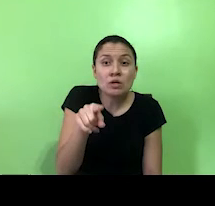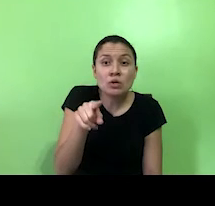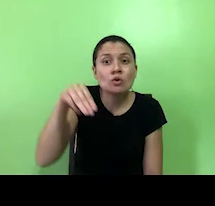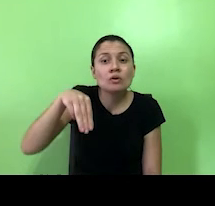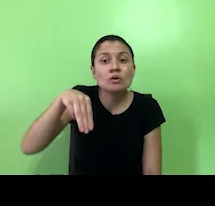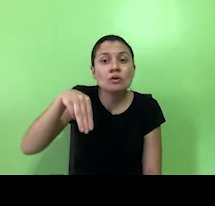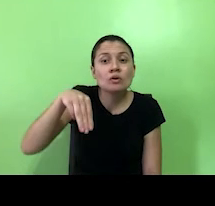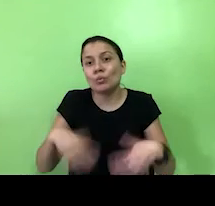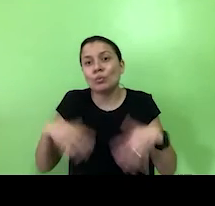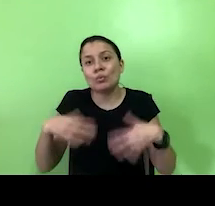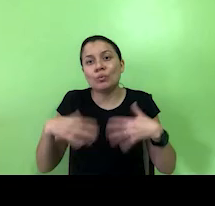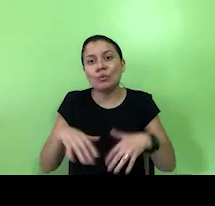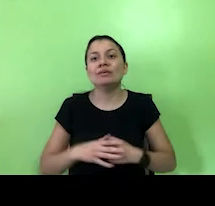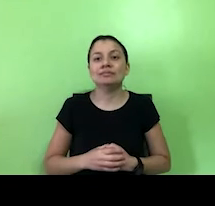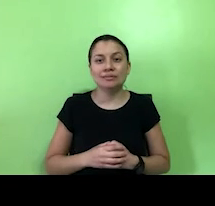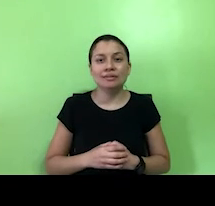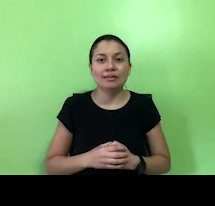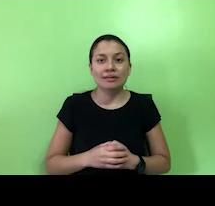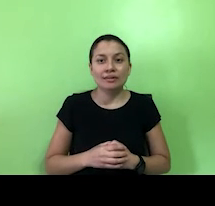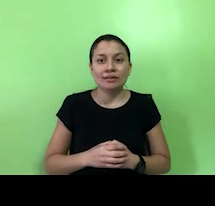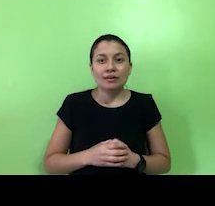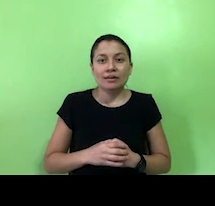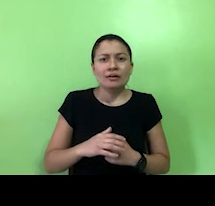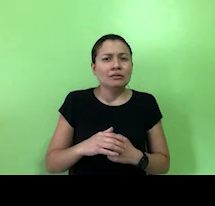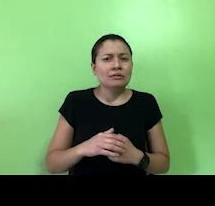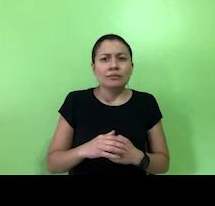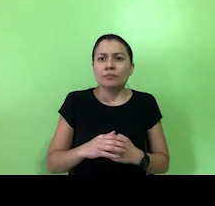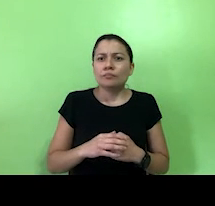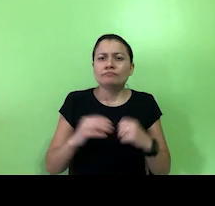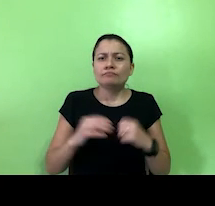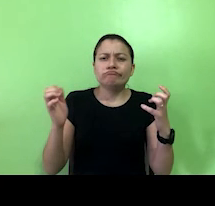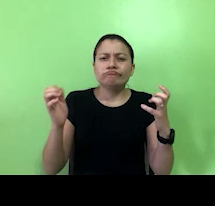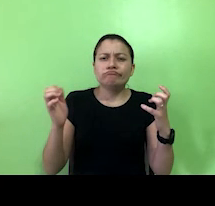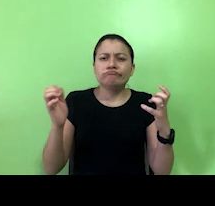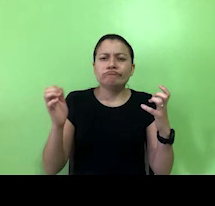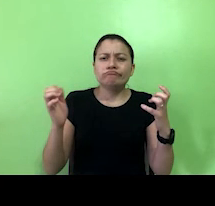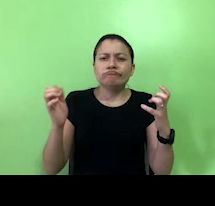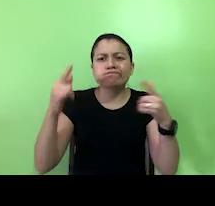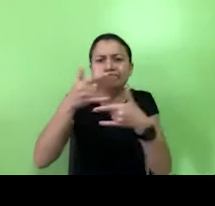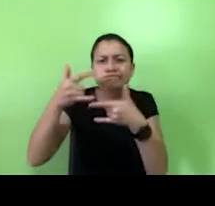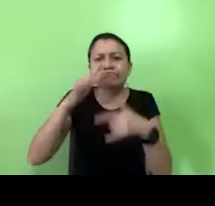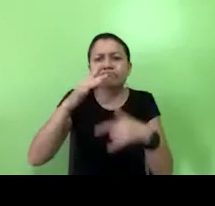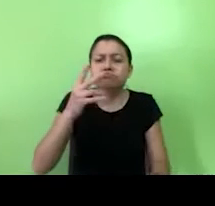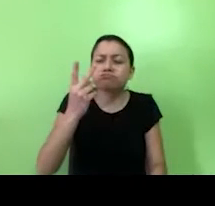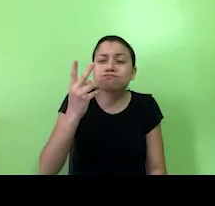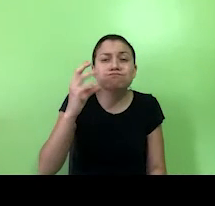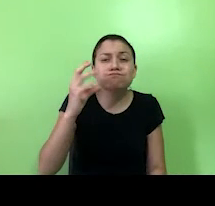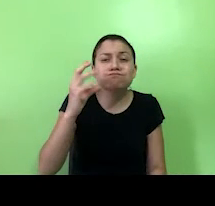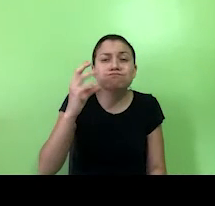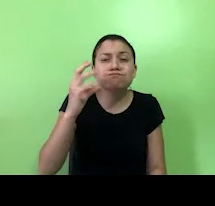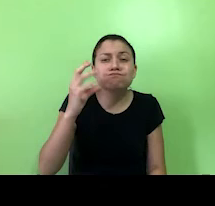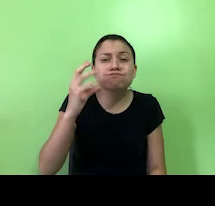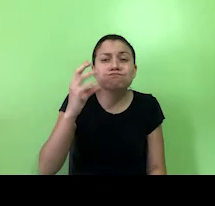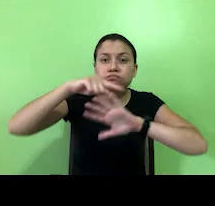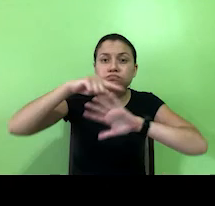essa validação em mais de 20 sessões com usuários surdos. A gente precisou fazer 5 pilotos, e esses pilotos